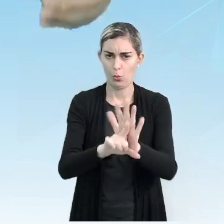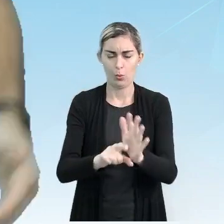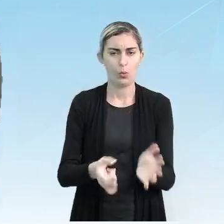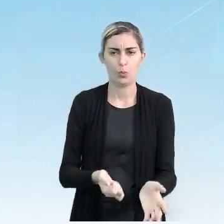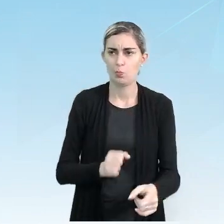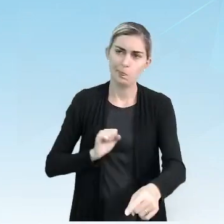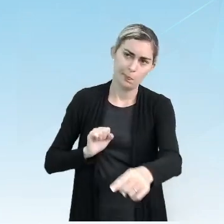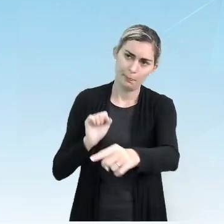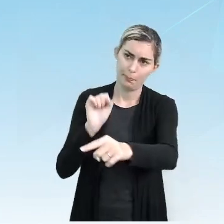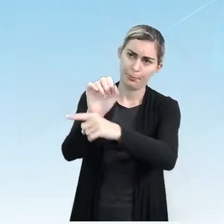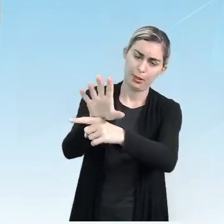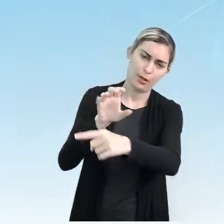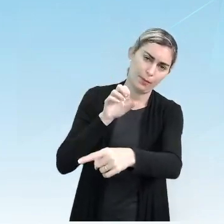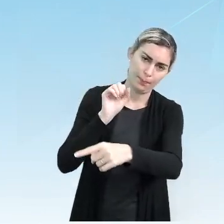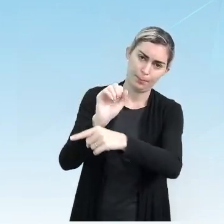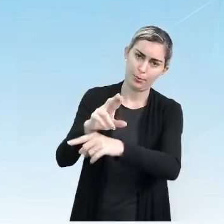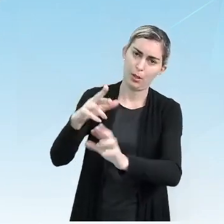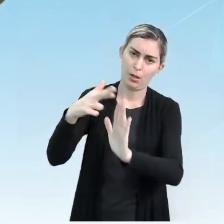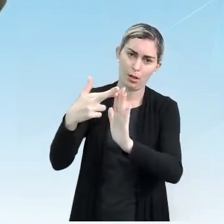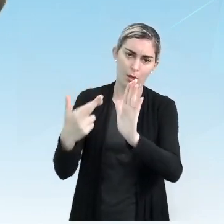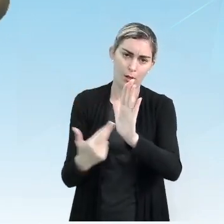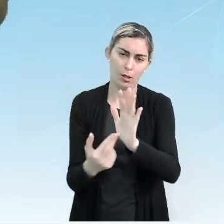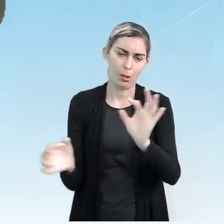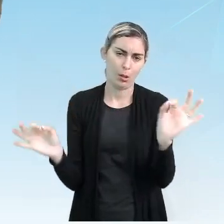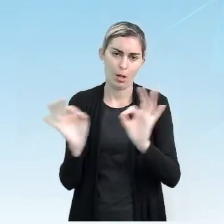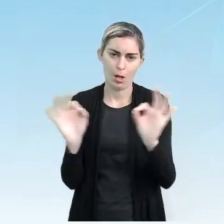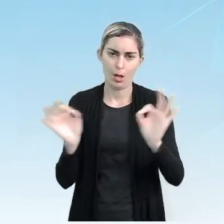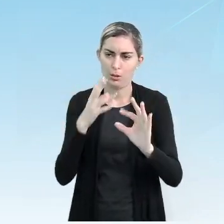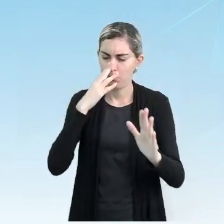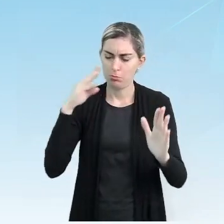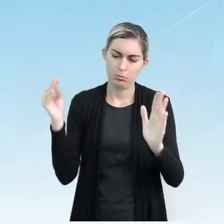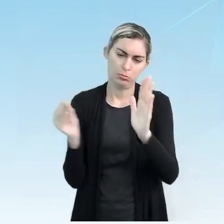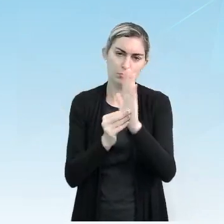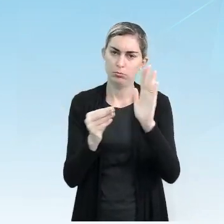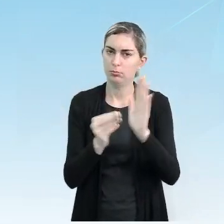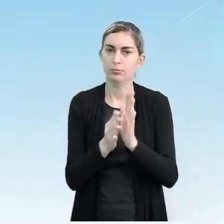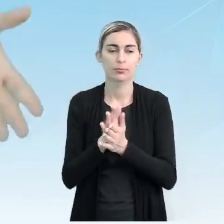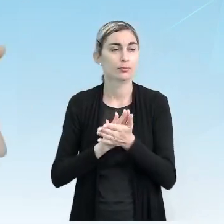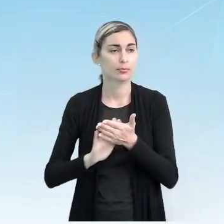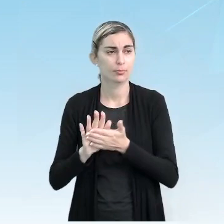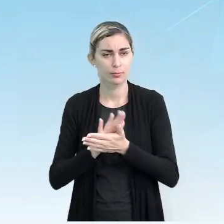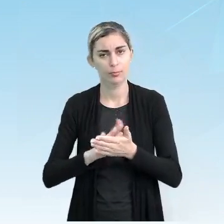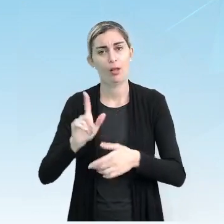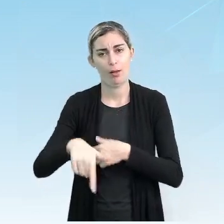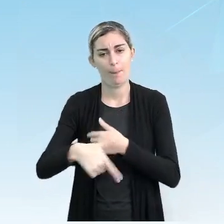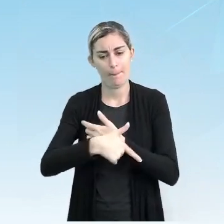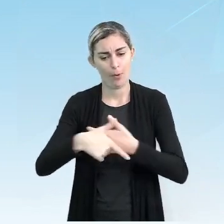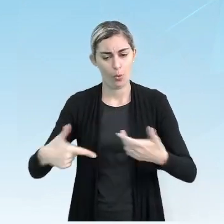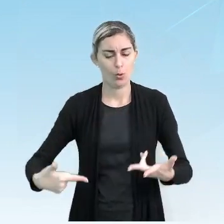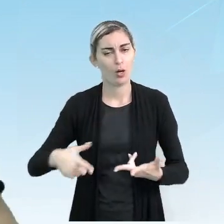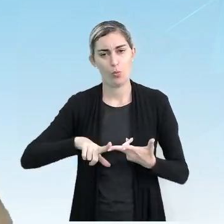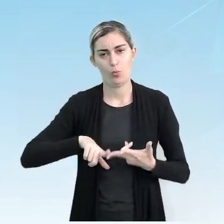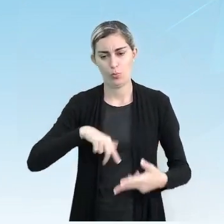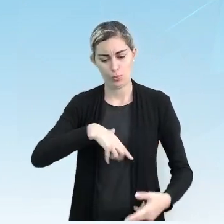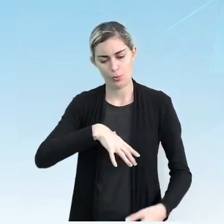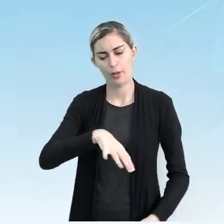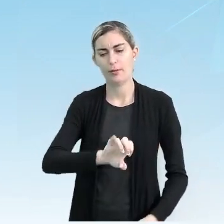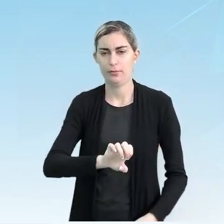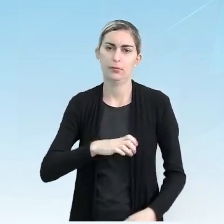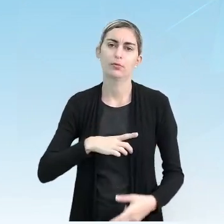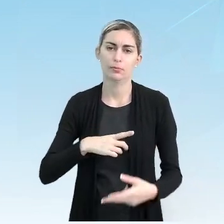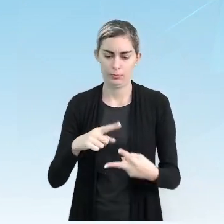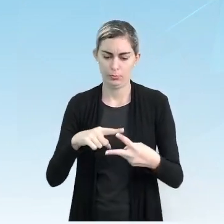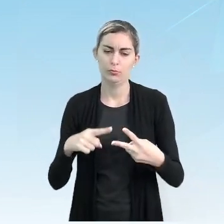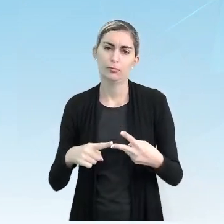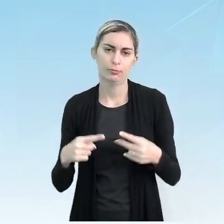transgredir regras, tá? E isso são situações que se envolvem diretamente com a moral e com a ética, professor. E eu gostaria